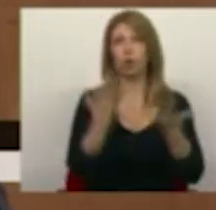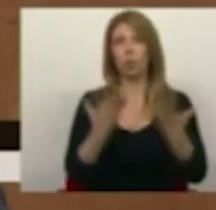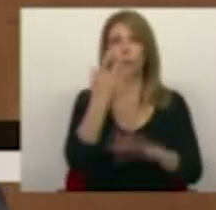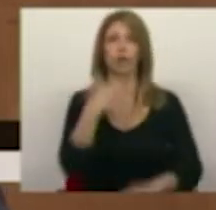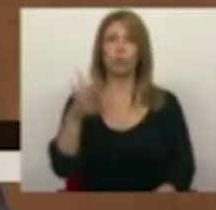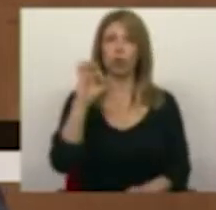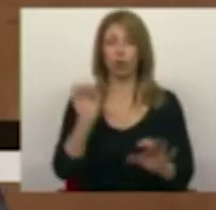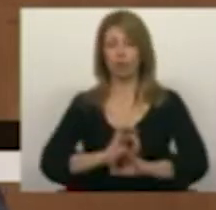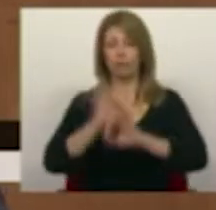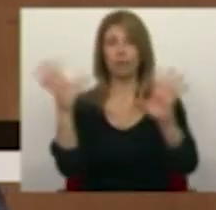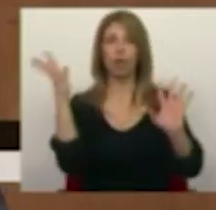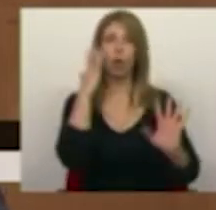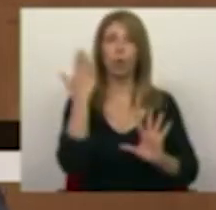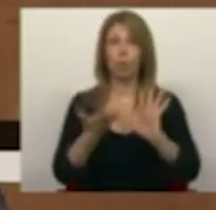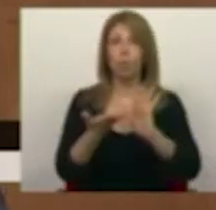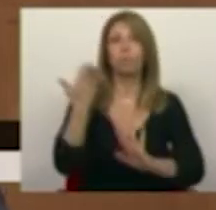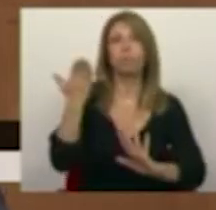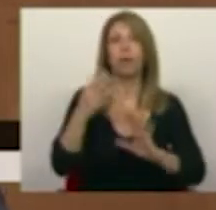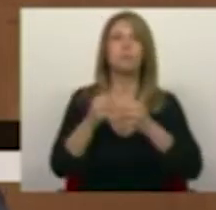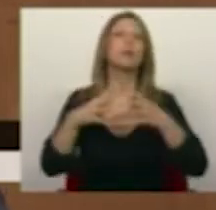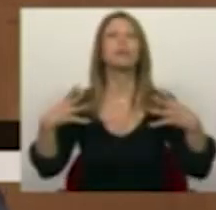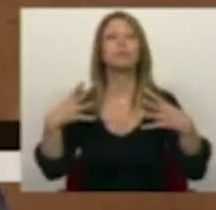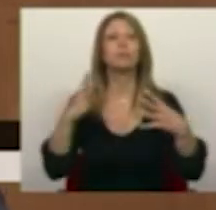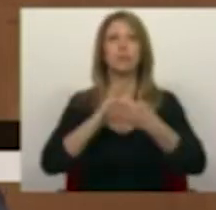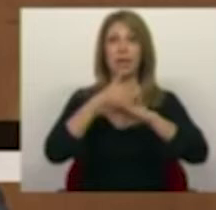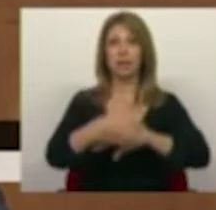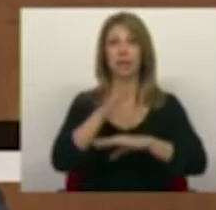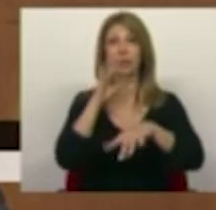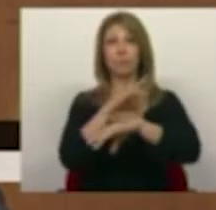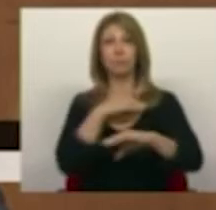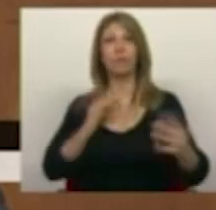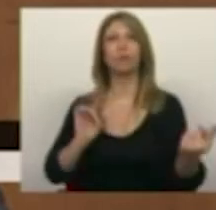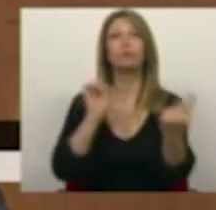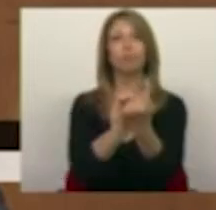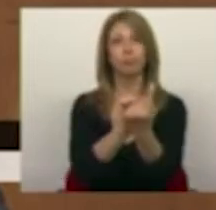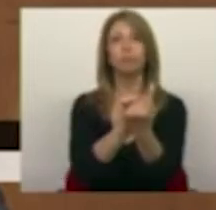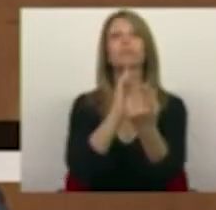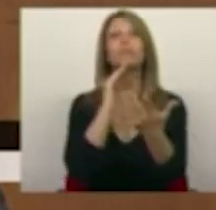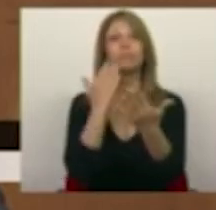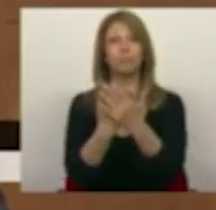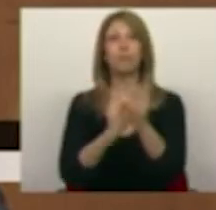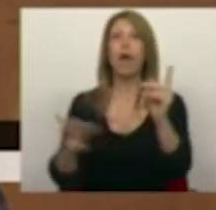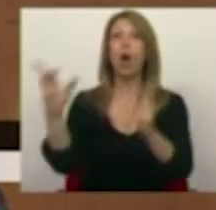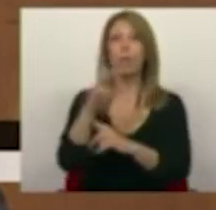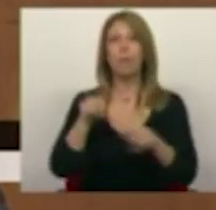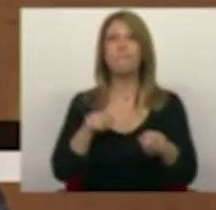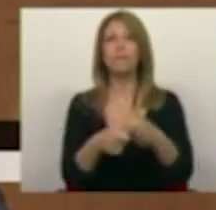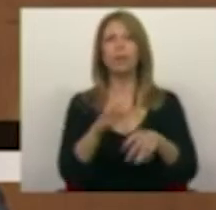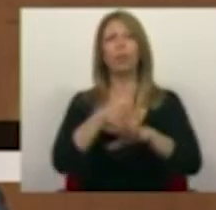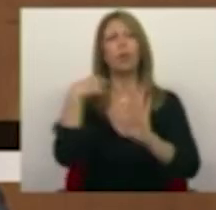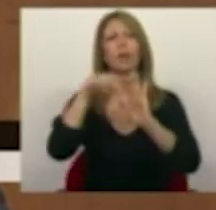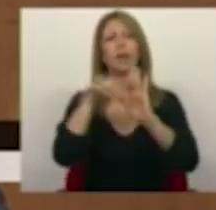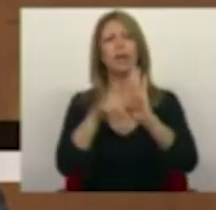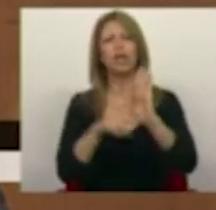este maior número de acesso a consultas contribuiu para um aumento da pressão sobre a lista de inscritos